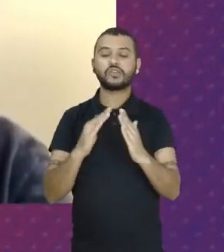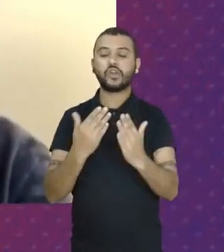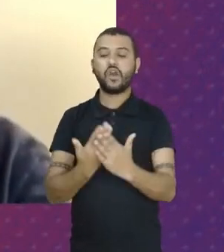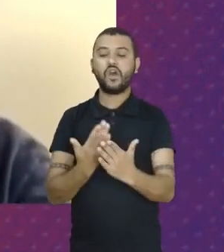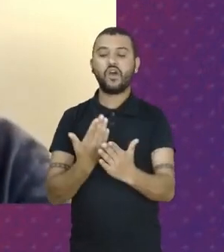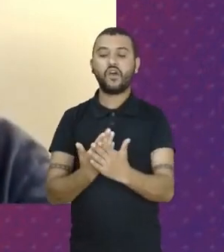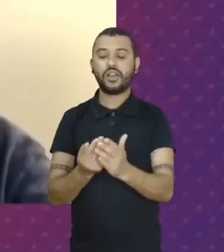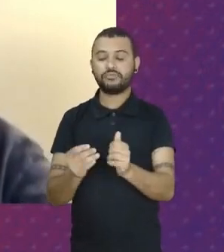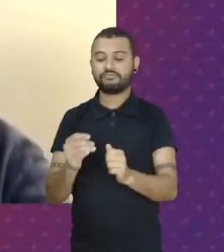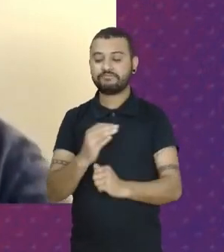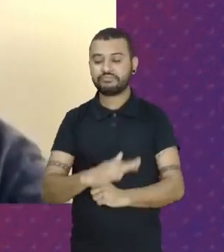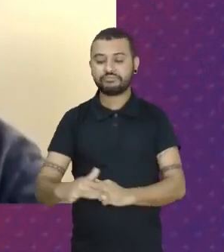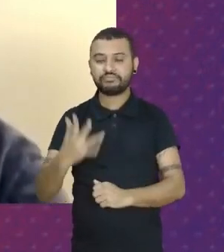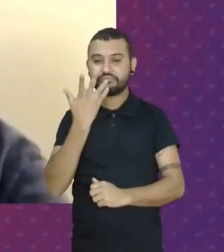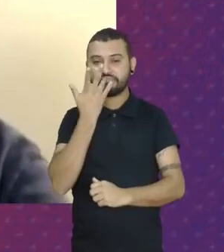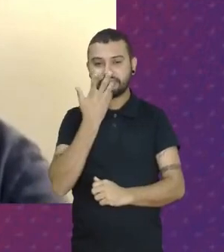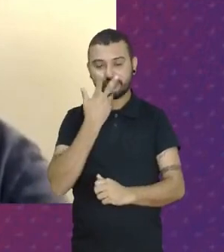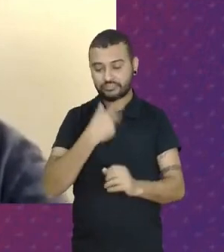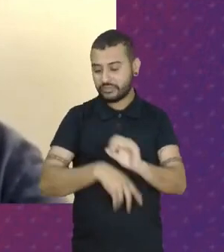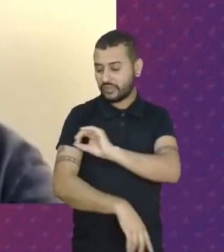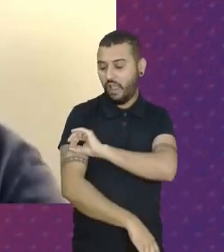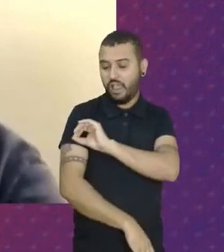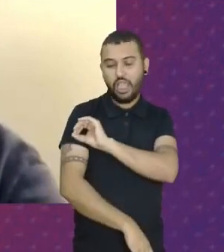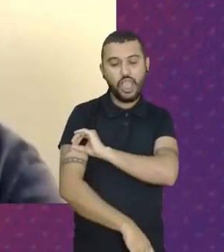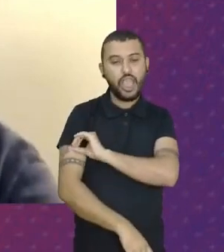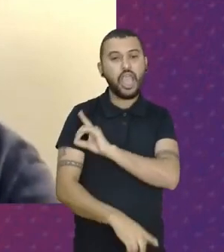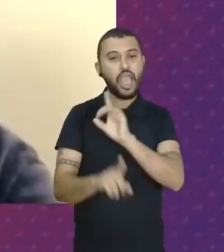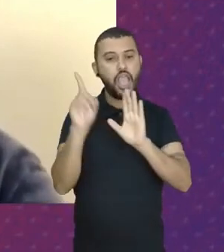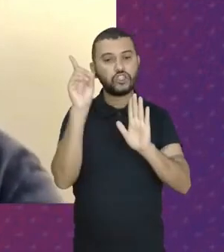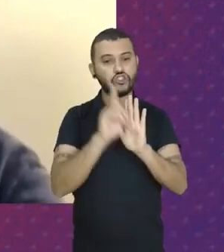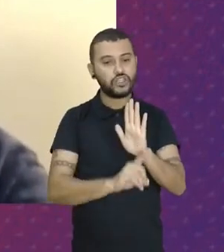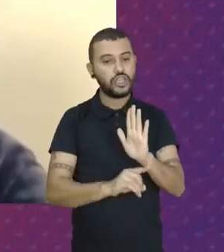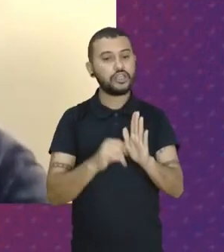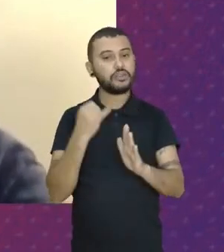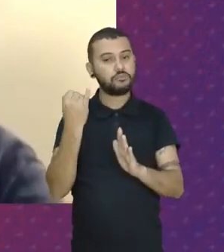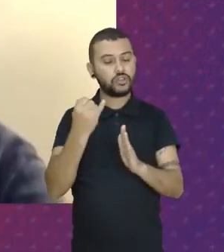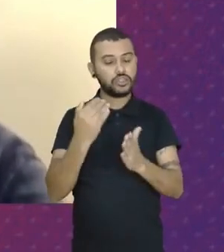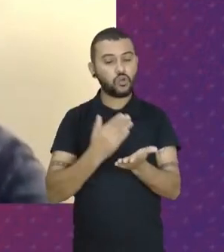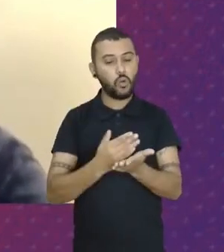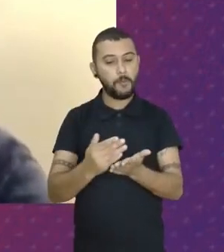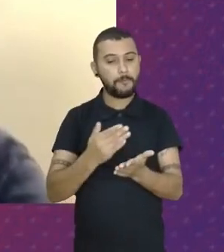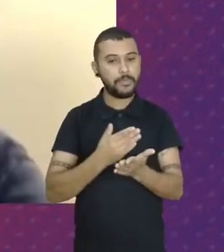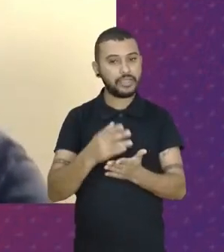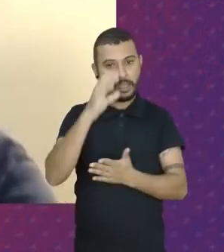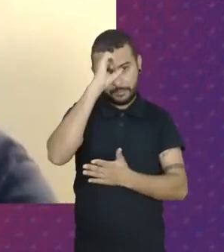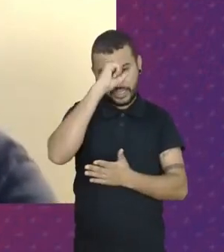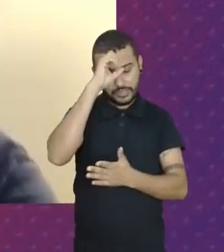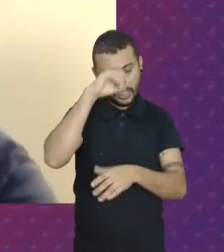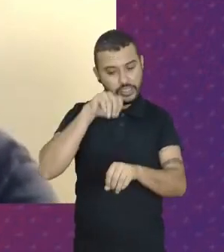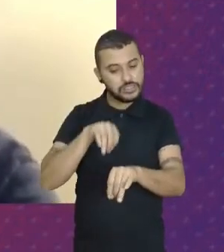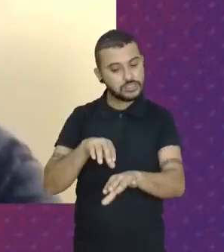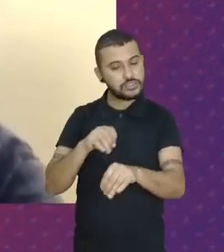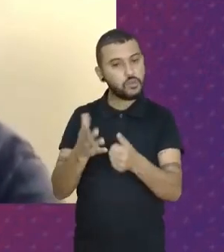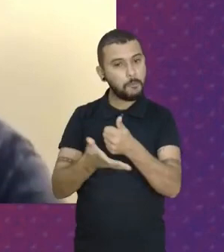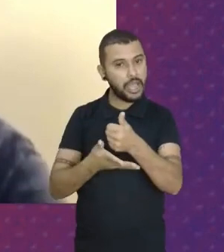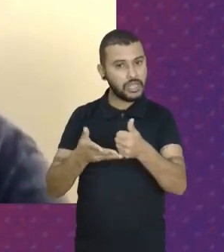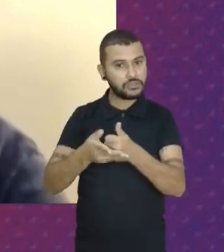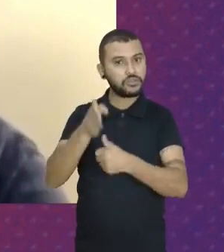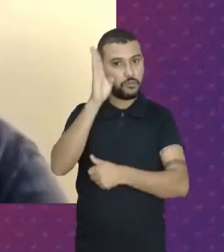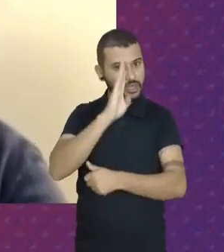pré-escola, passa a ser considerada, definida como a primeira etapa da educação básica no